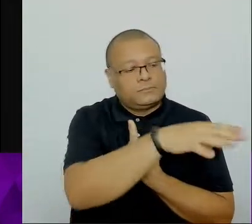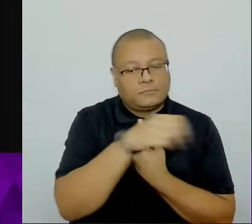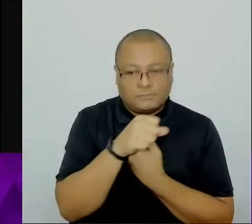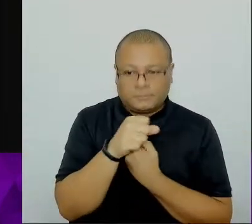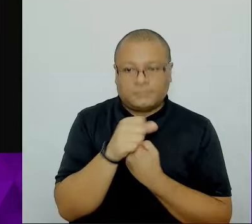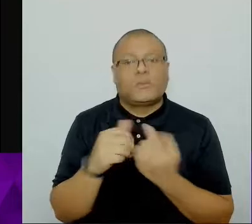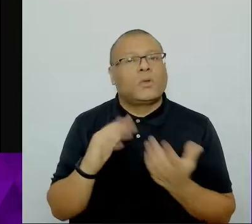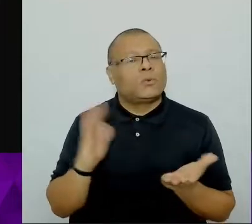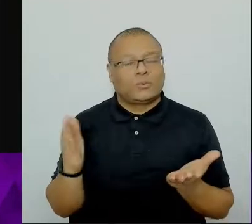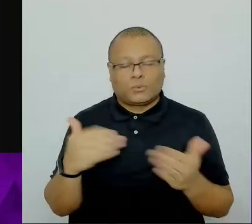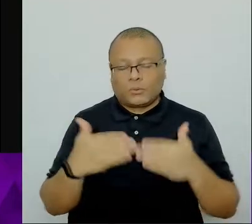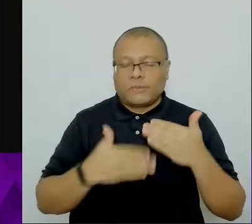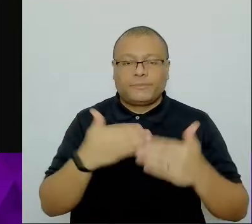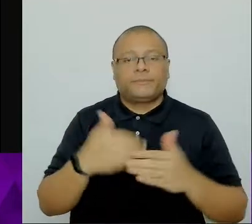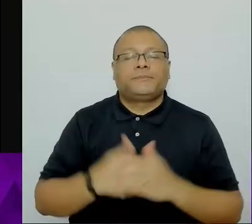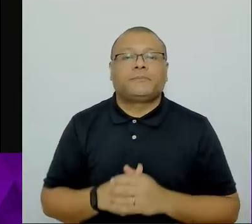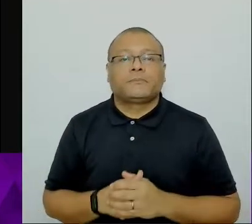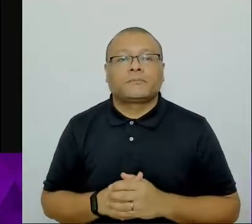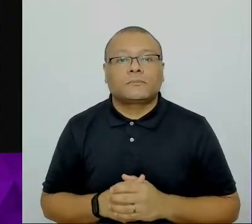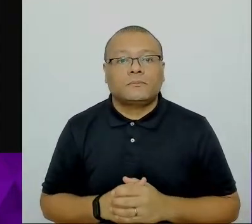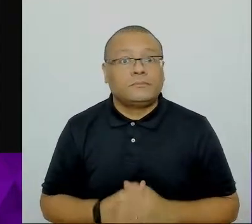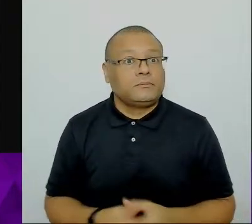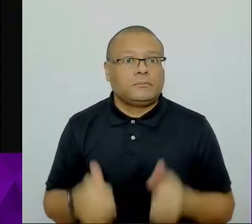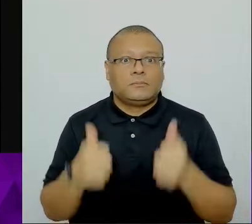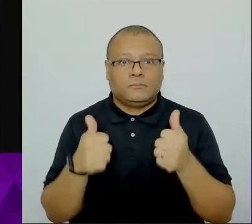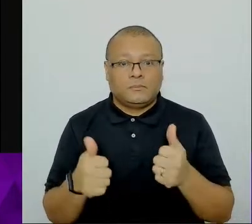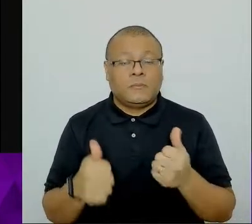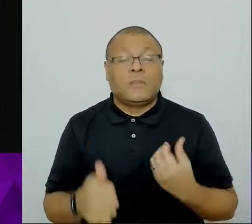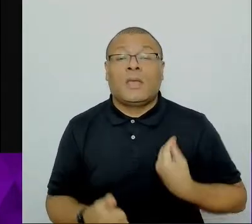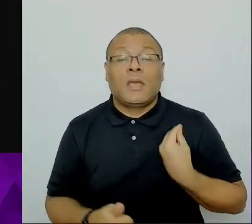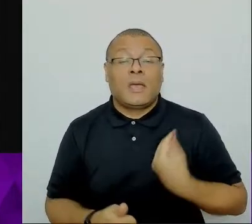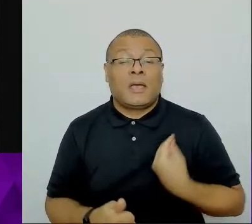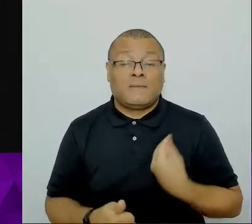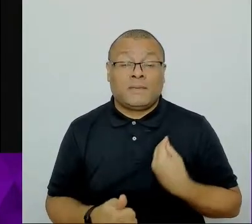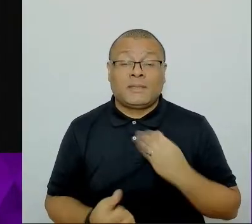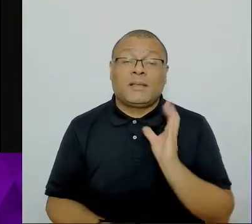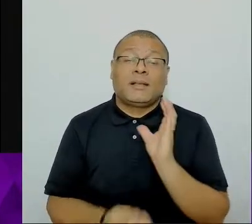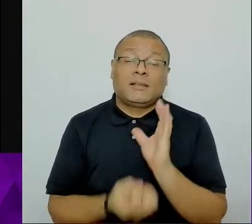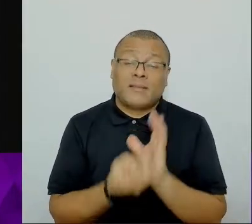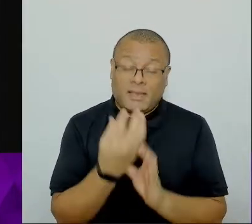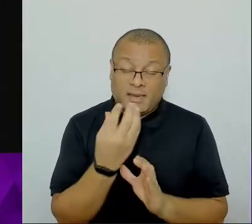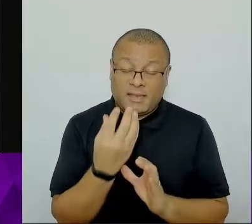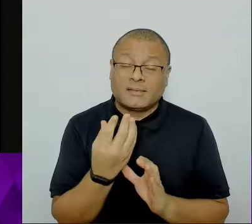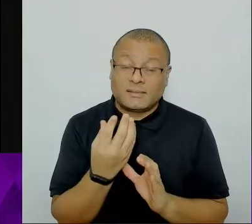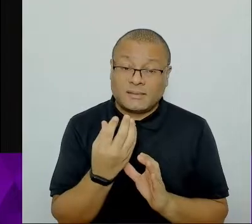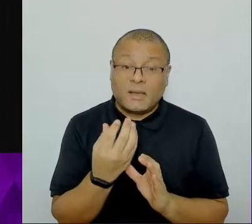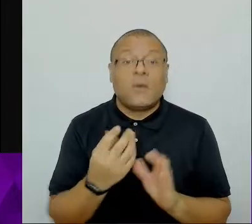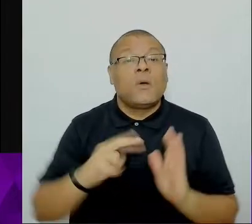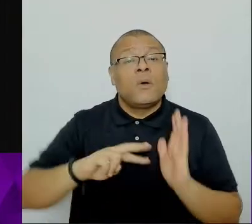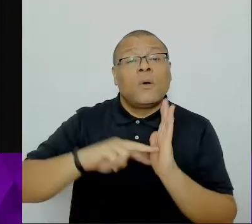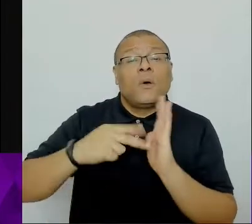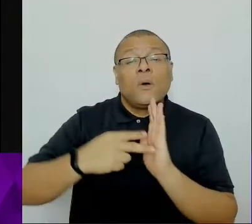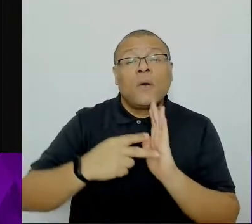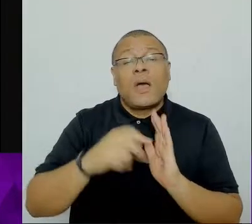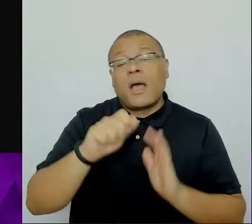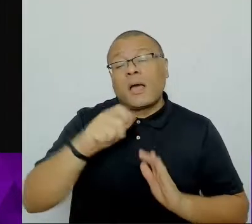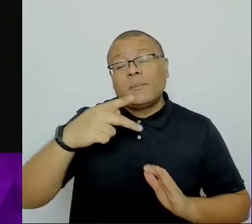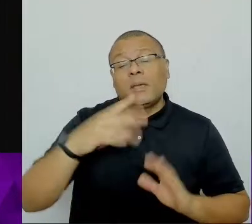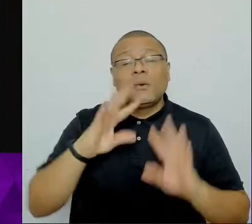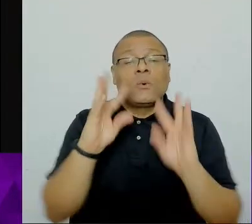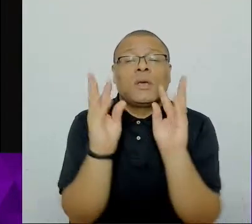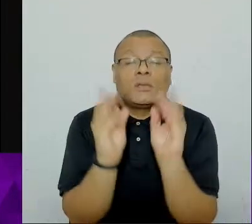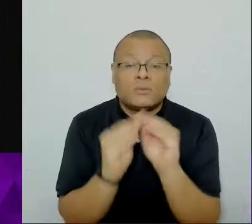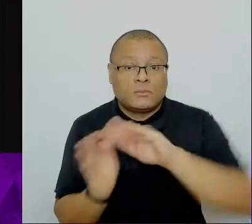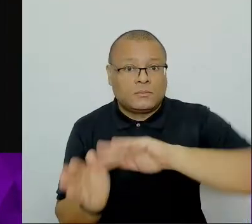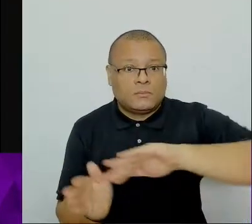todo o fluxo, né? Beleza, essa é a vida de desenvolvimento da API, a gente entendeu em resumo o que é a API, como é que ela funciona, e agora a gente vai falar um